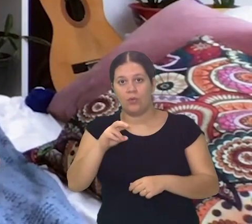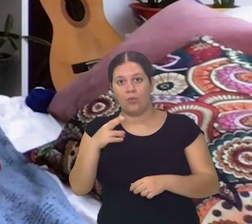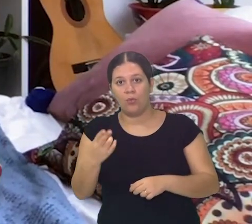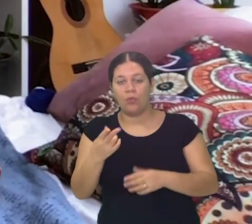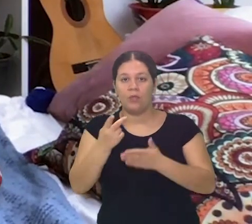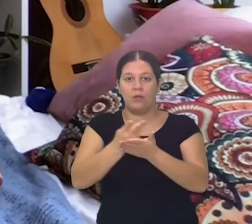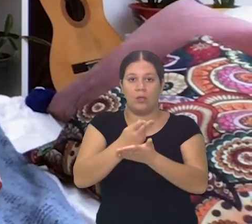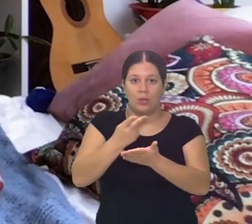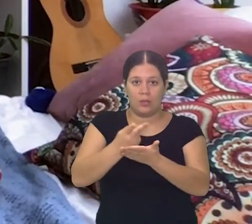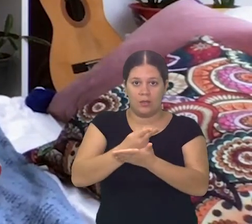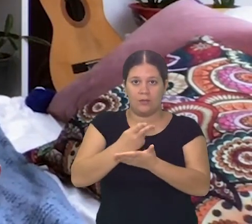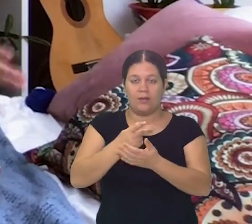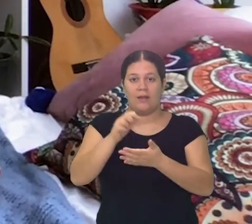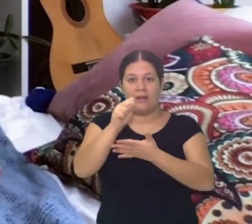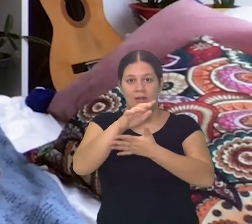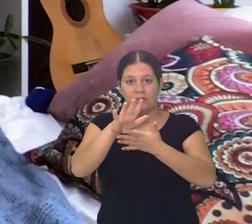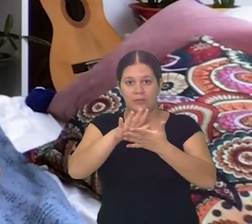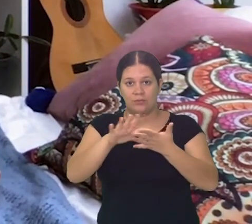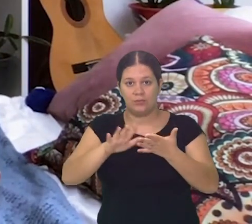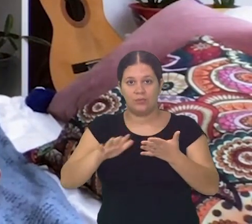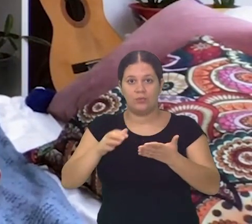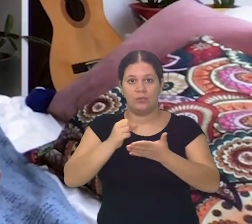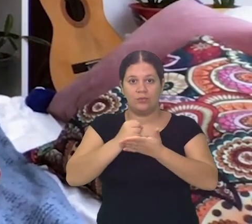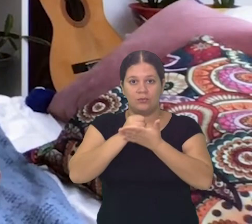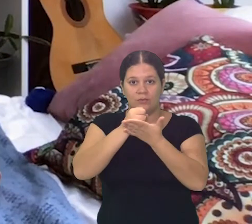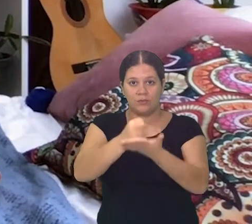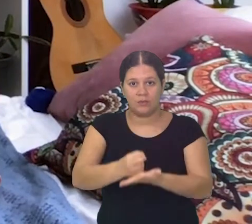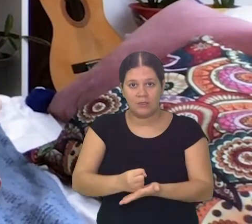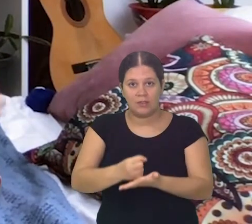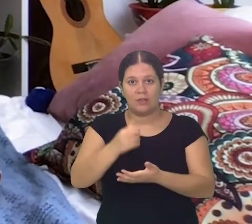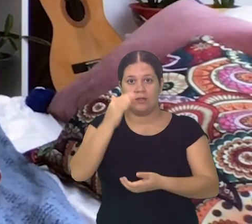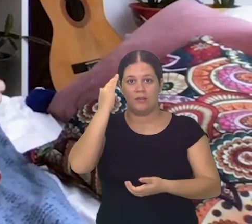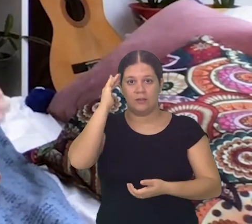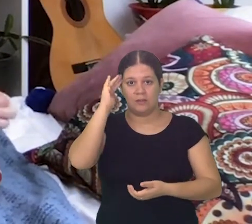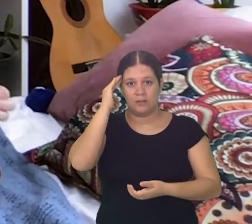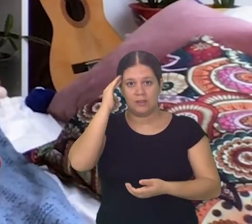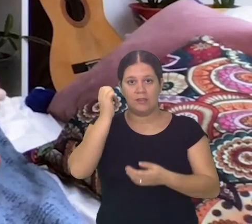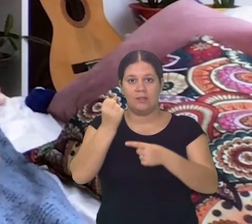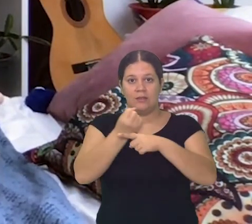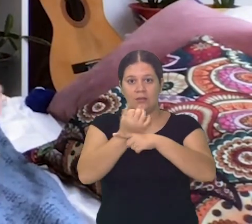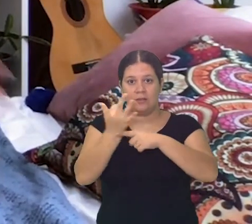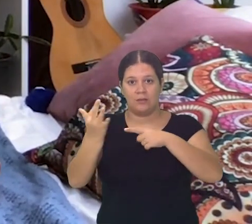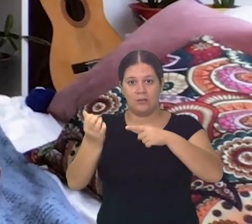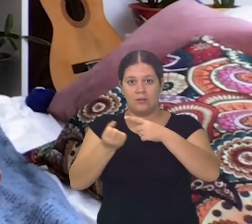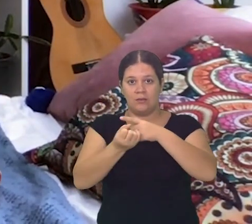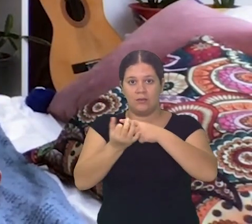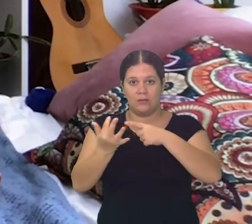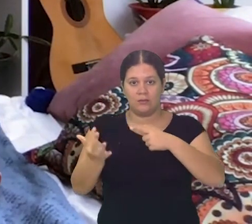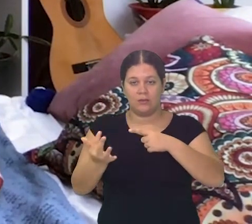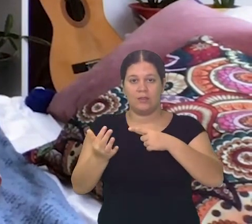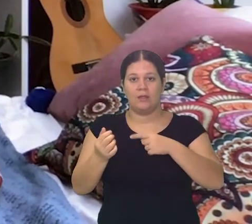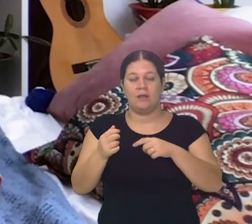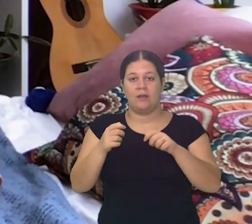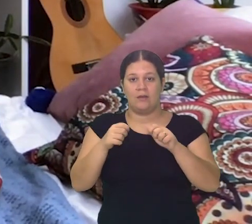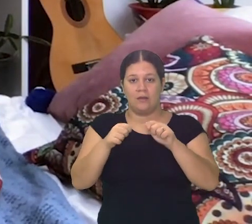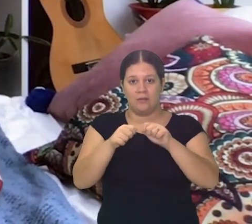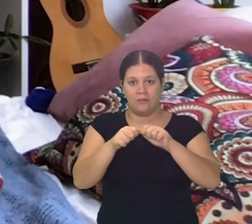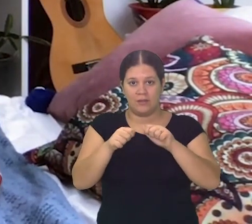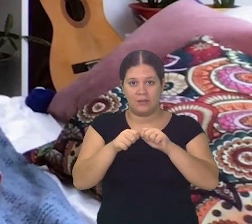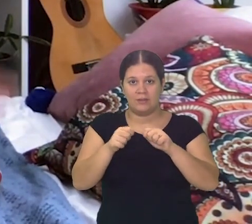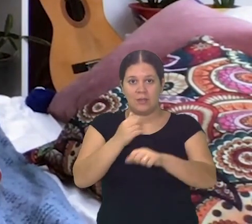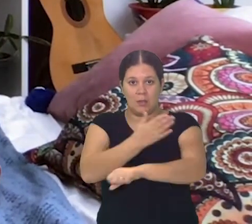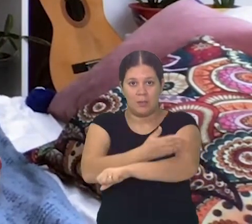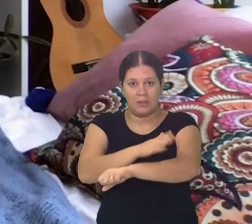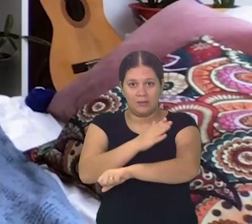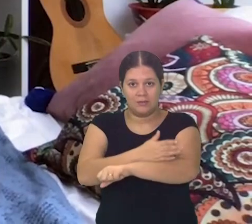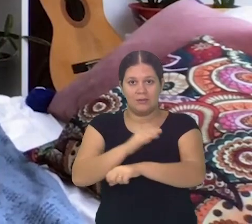se cometeu algum equívoco, né? Essa atividade ajuda muito a compreender as frações e a praticar suas